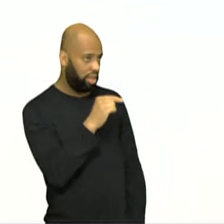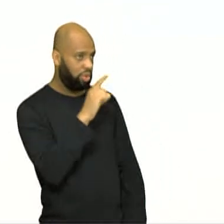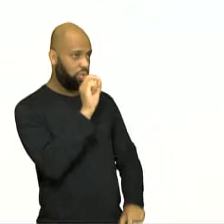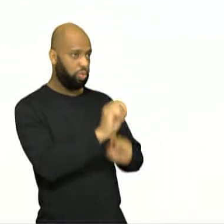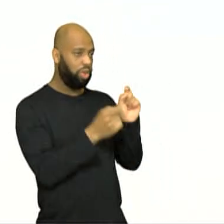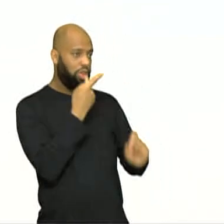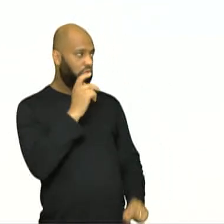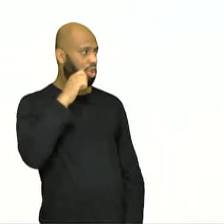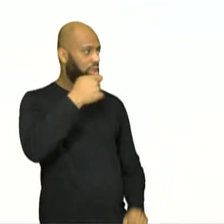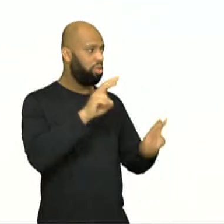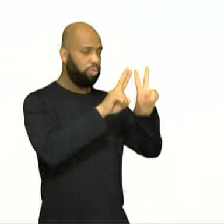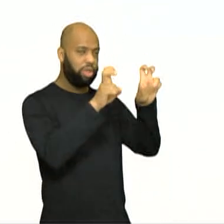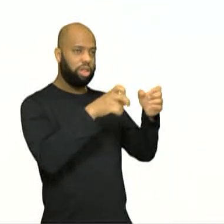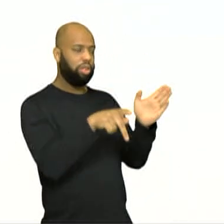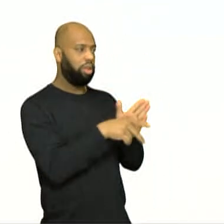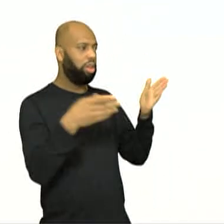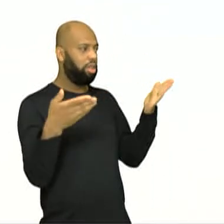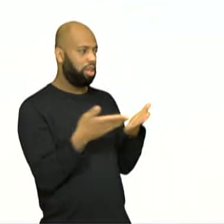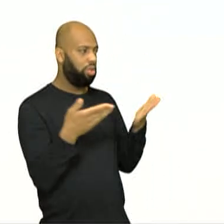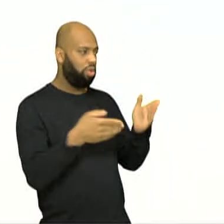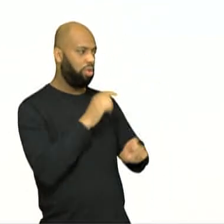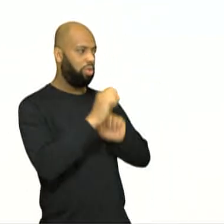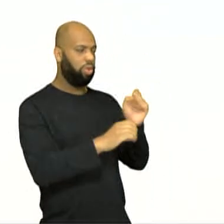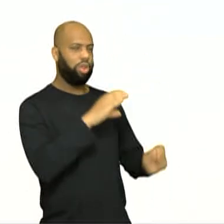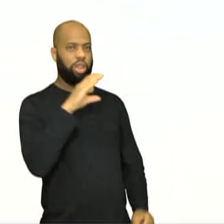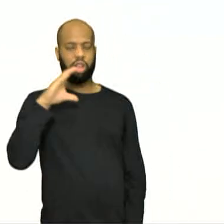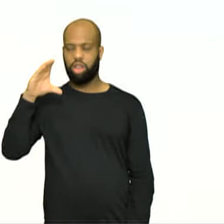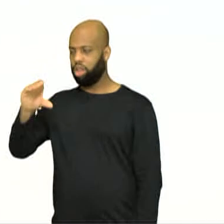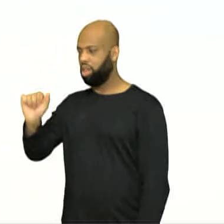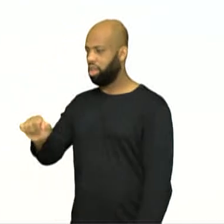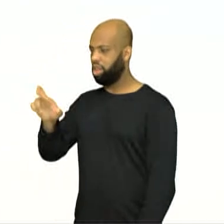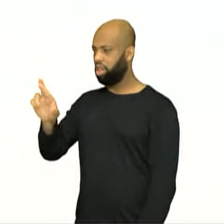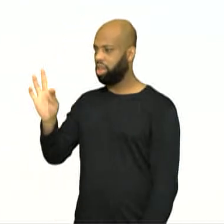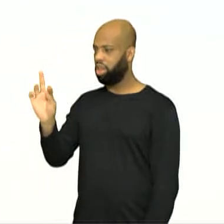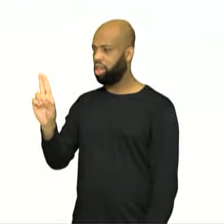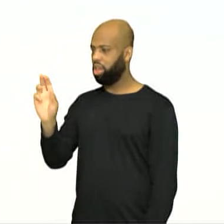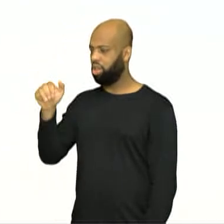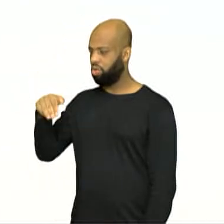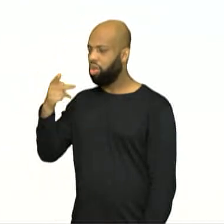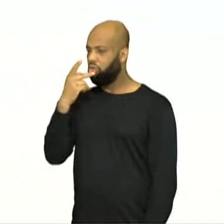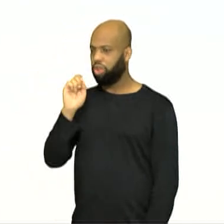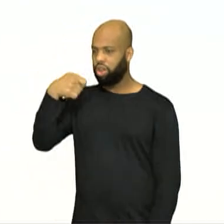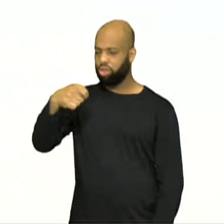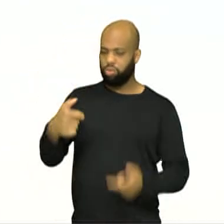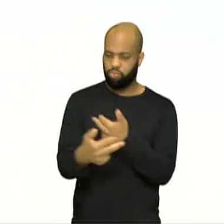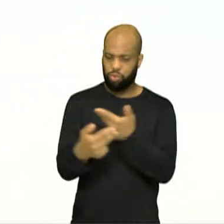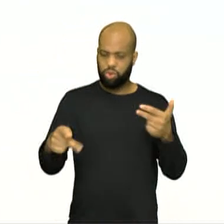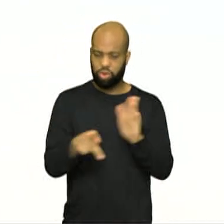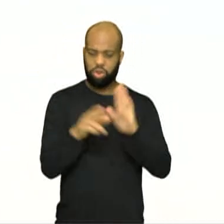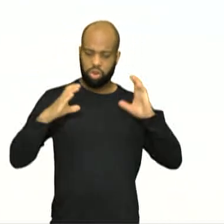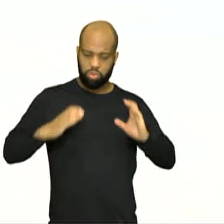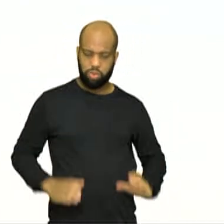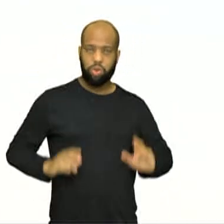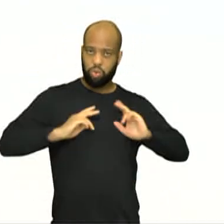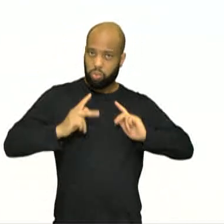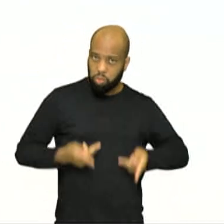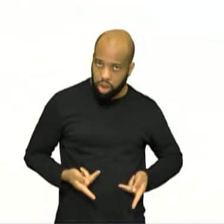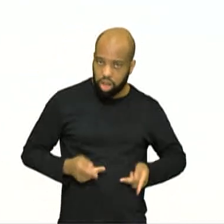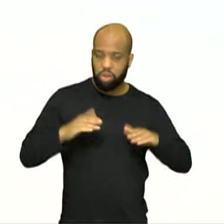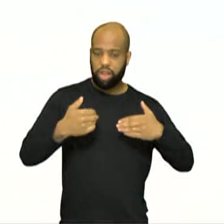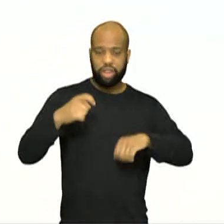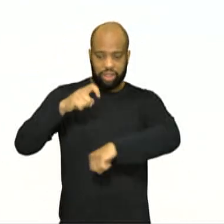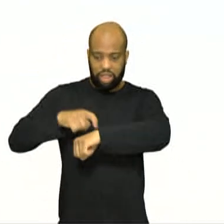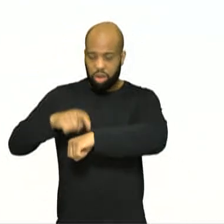trata assuntos da atualidade. E o cartoon, ele fala sobre coisas do comportamento humano, que não é necessariamente